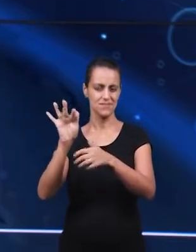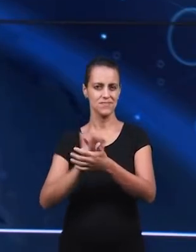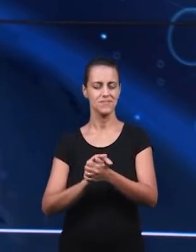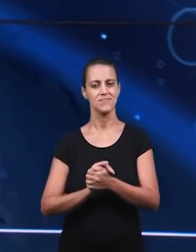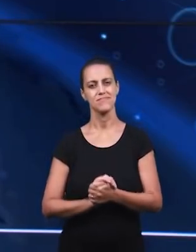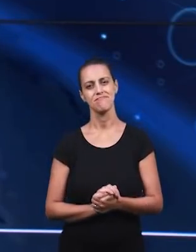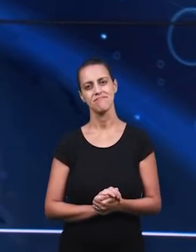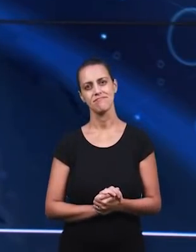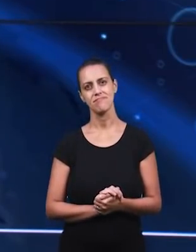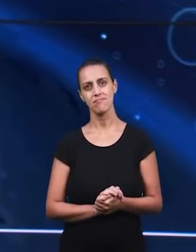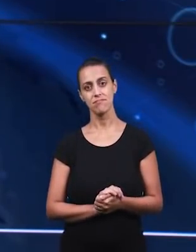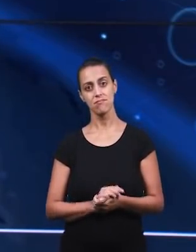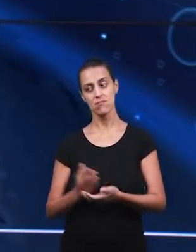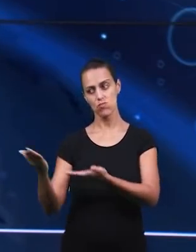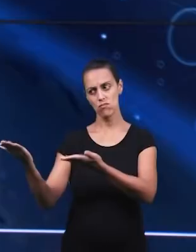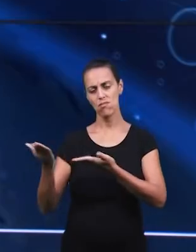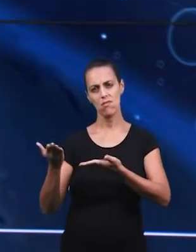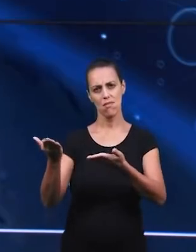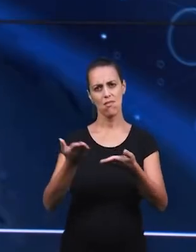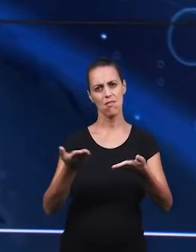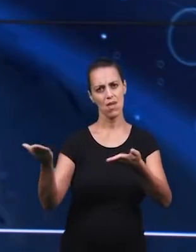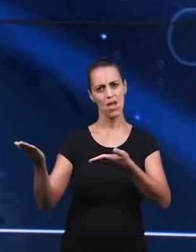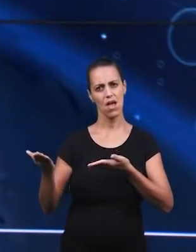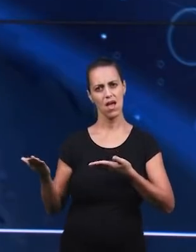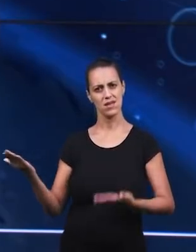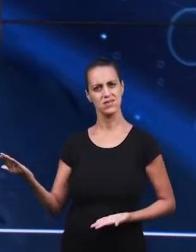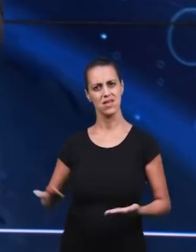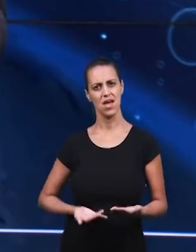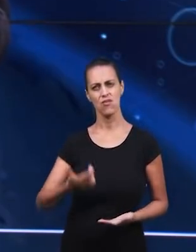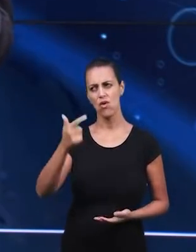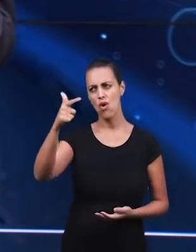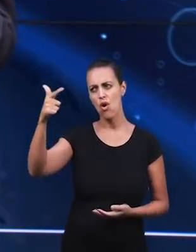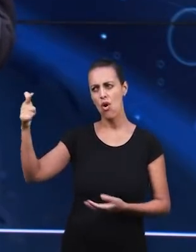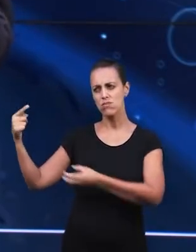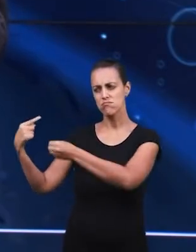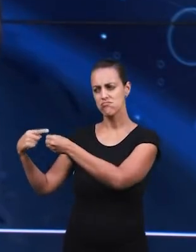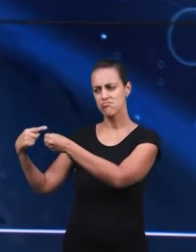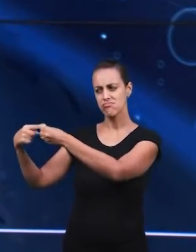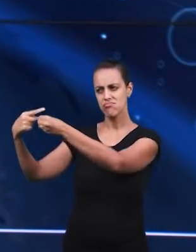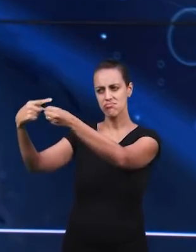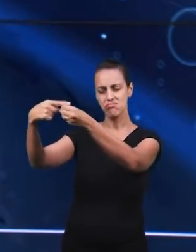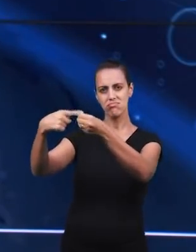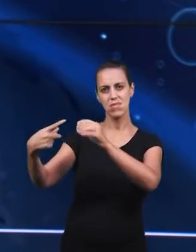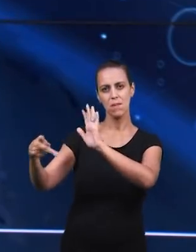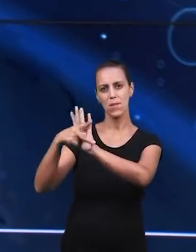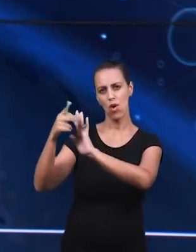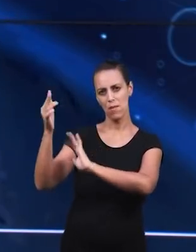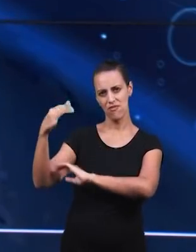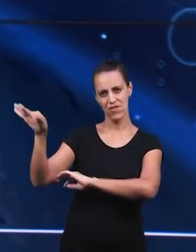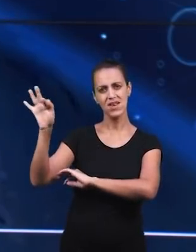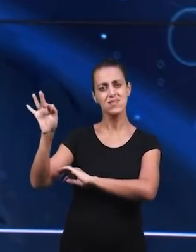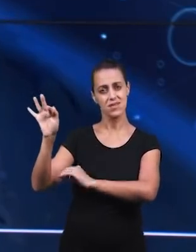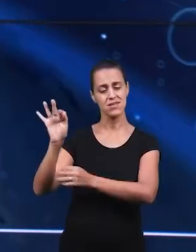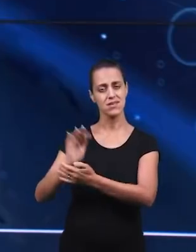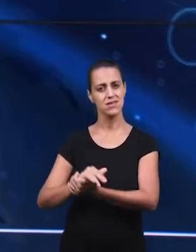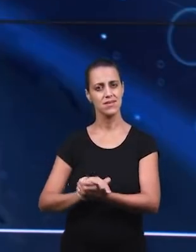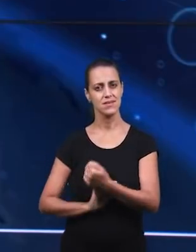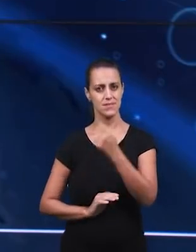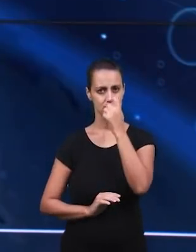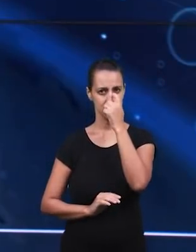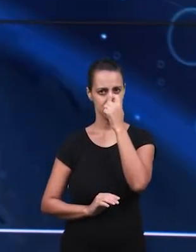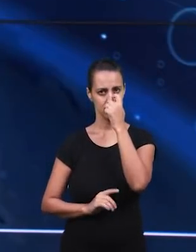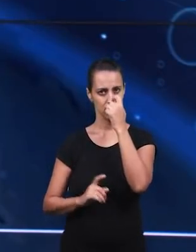atender a pessoas e até irmãos de outras cidades francesas do Canadá, que é ali, no caso, as cidades